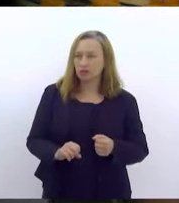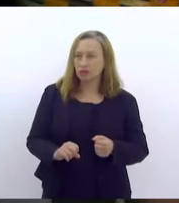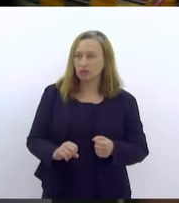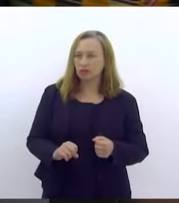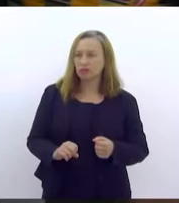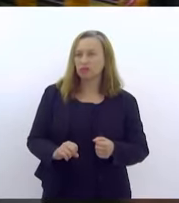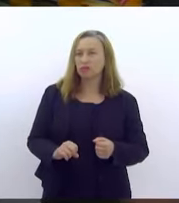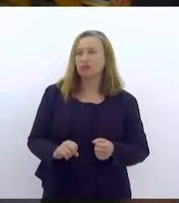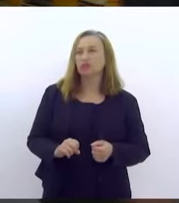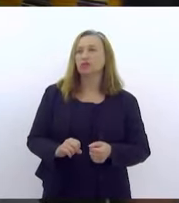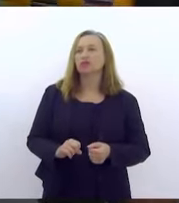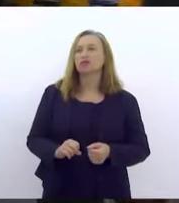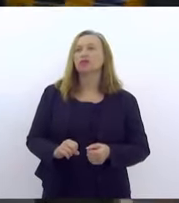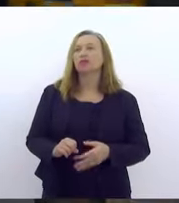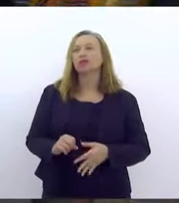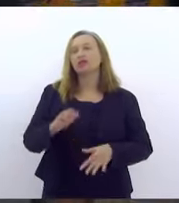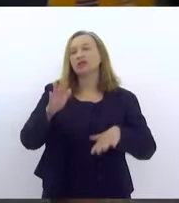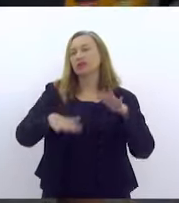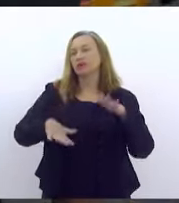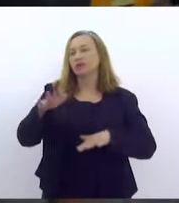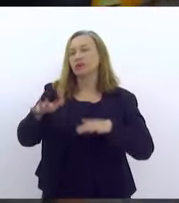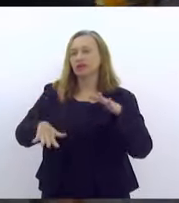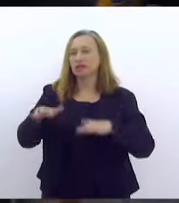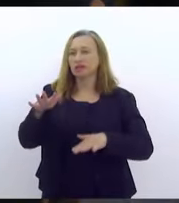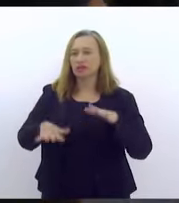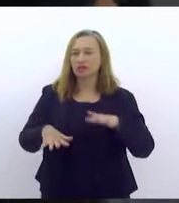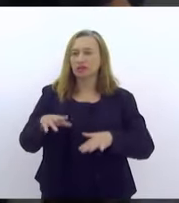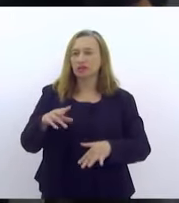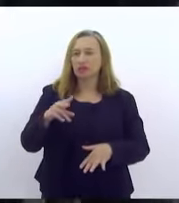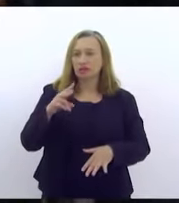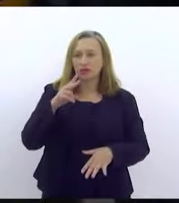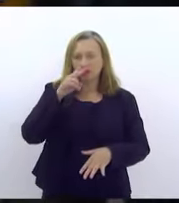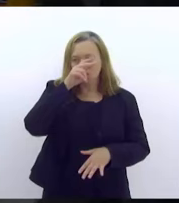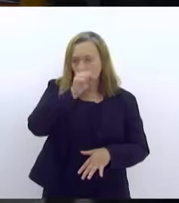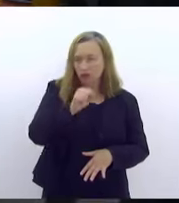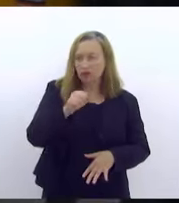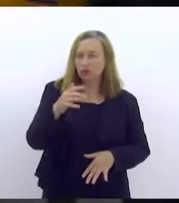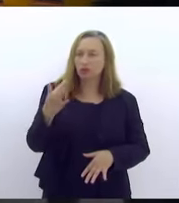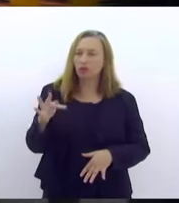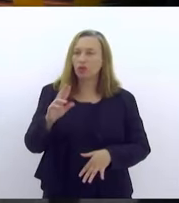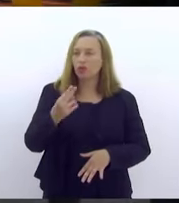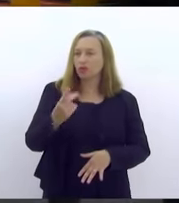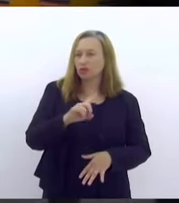né? Independente de ter uma forte dor ou não.